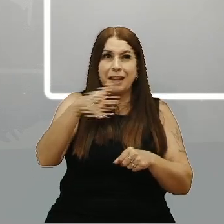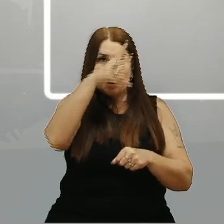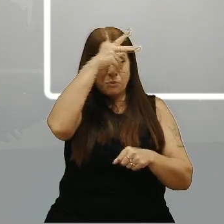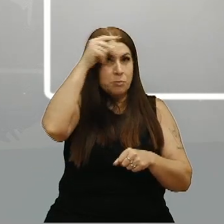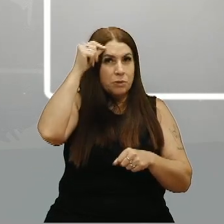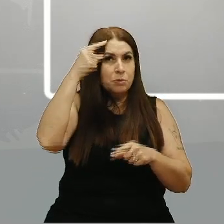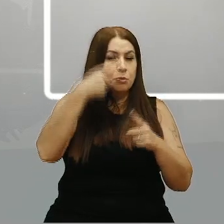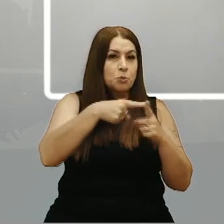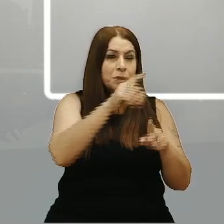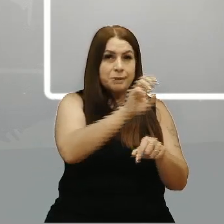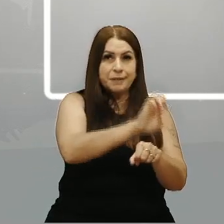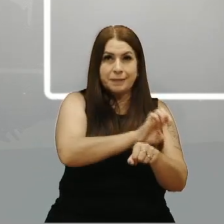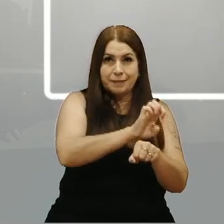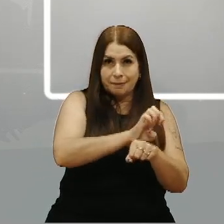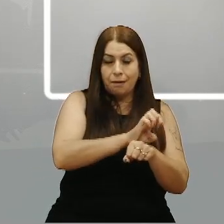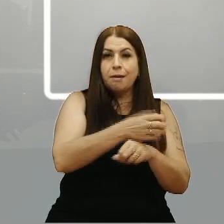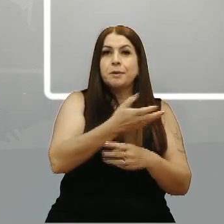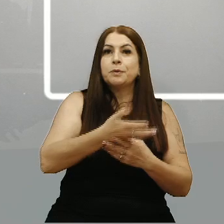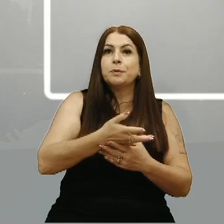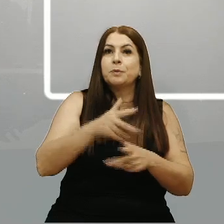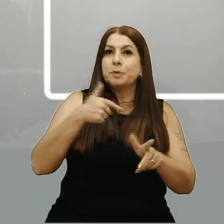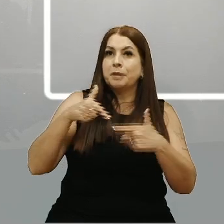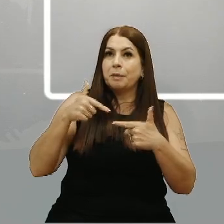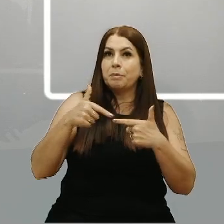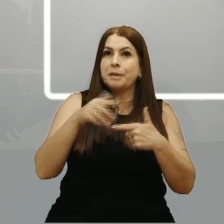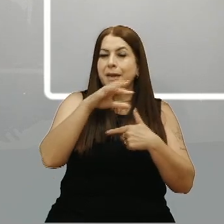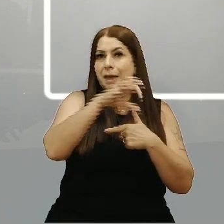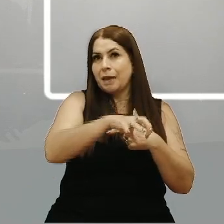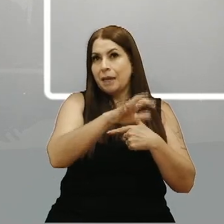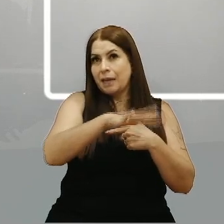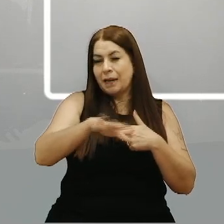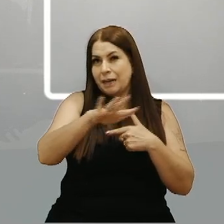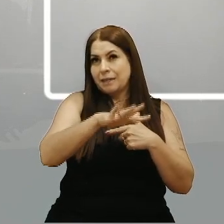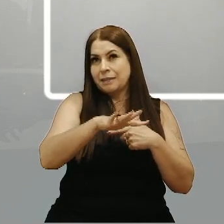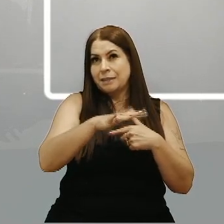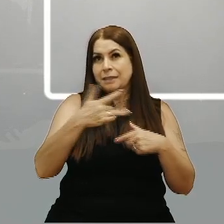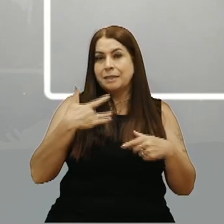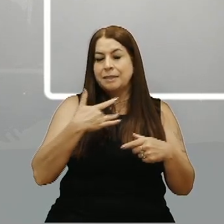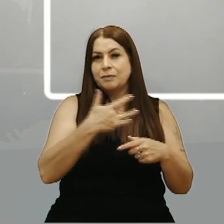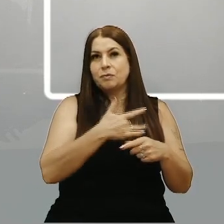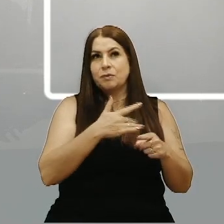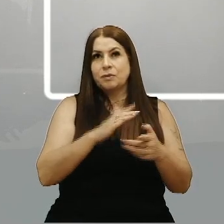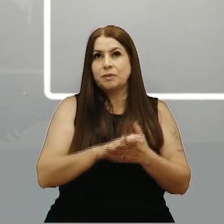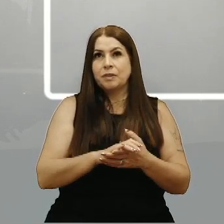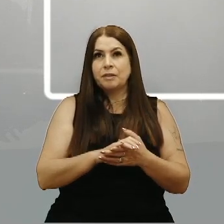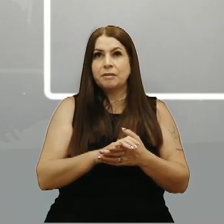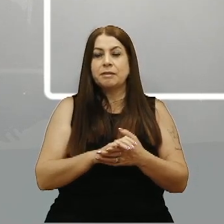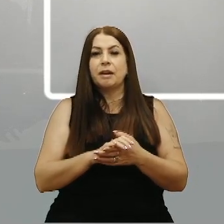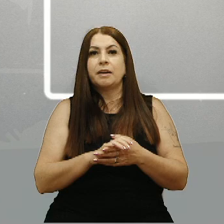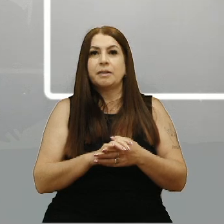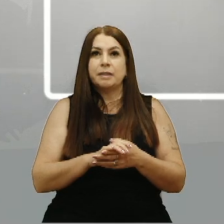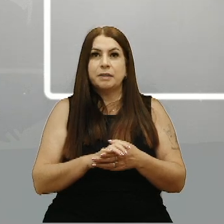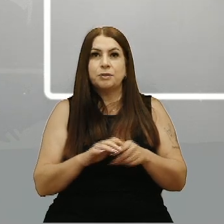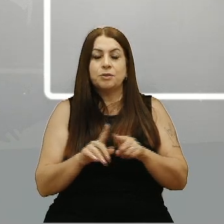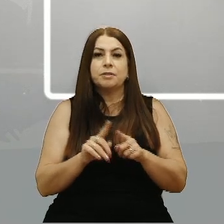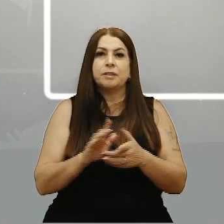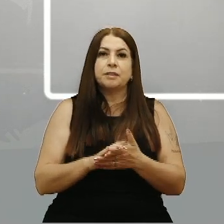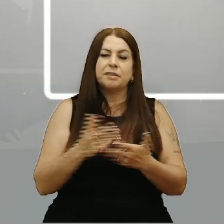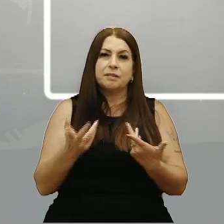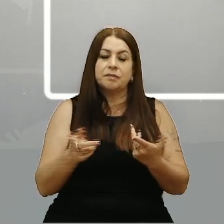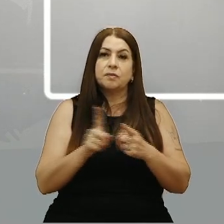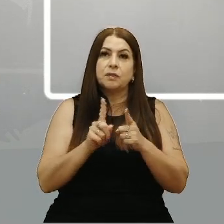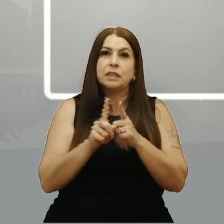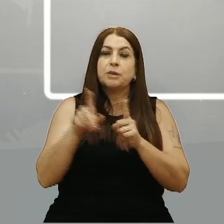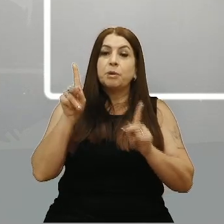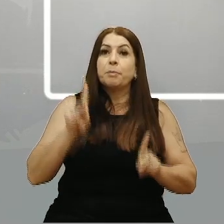do Estado, embora tenha trabalhado alguma área no município na saúde, e outra é Peça da a palavra, iniciativa presidente. privada. Tem